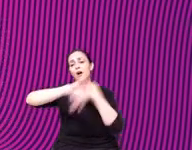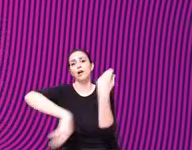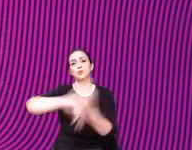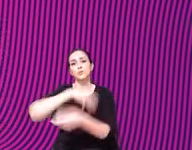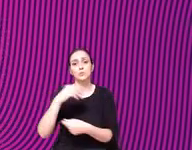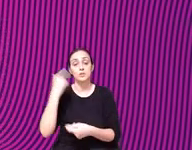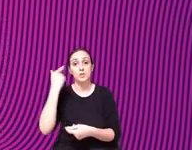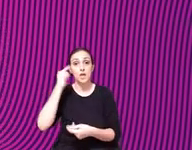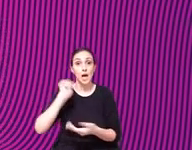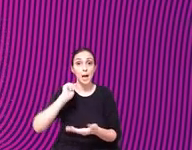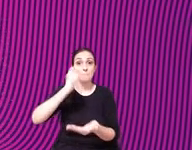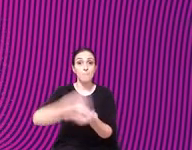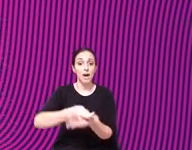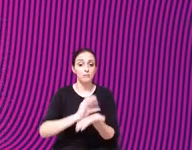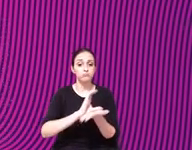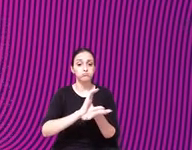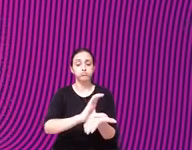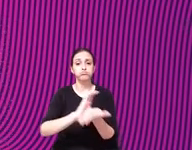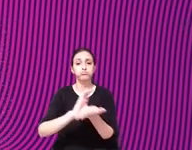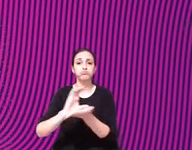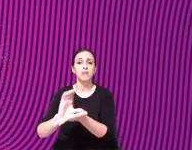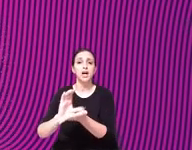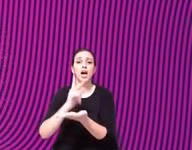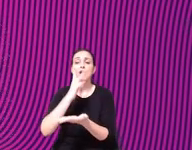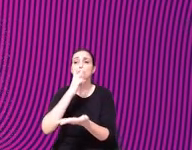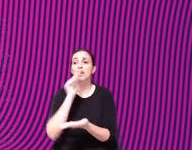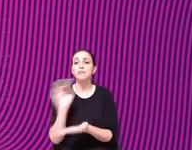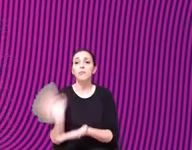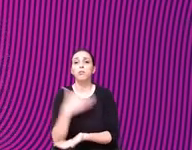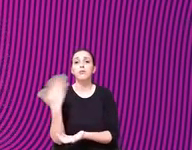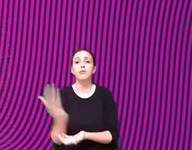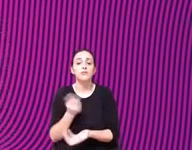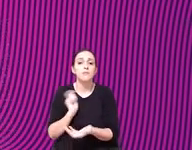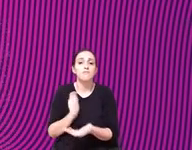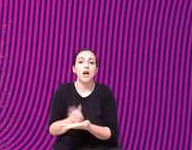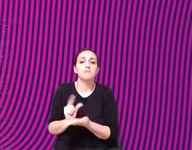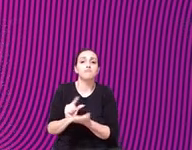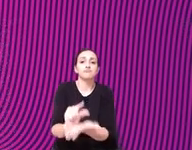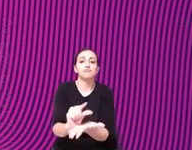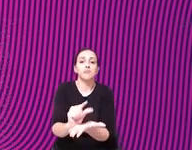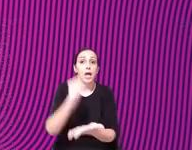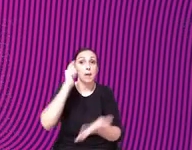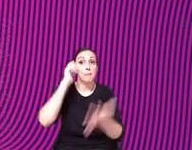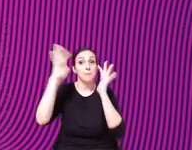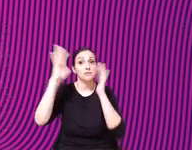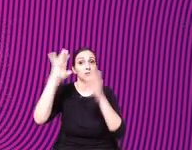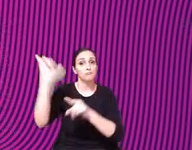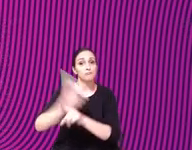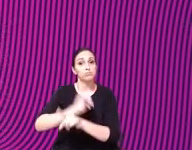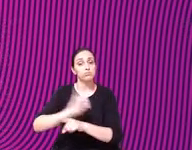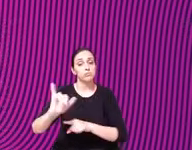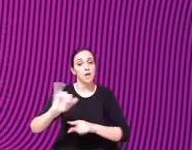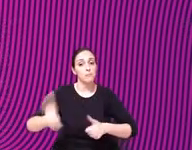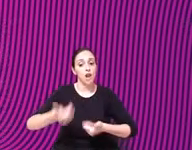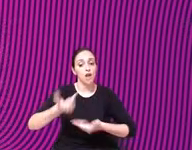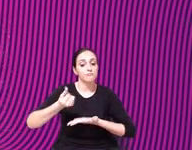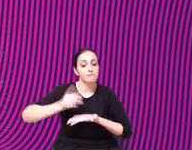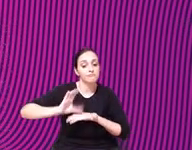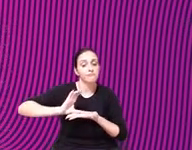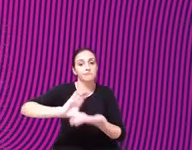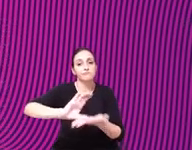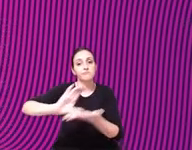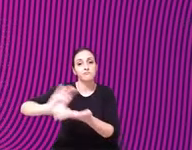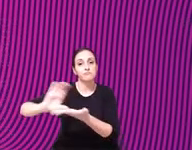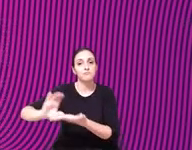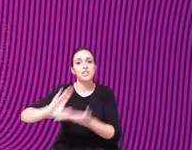está pagando fee for service ainda. E eu acho que a gente devia pensar alternativas de financiamento, que o PEQUA já